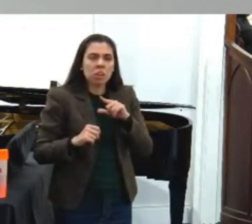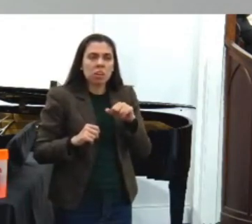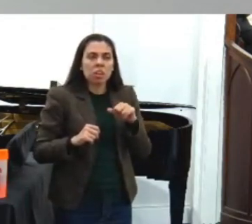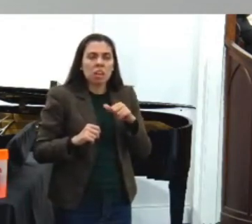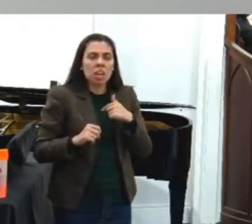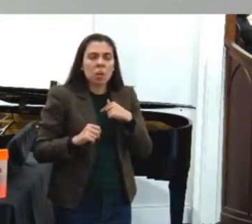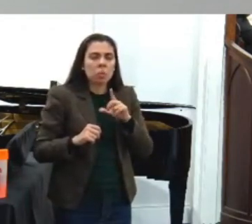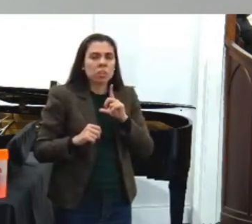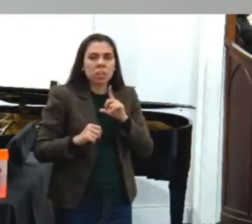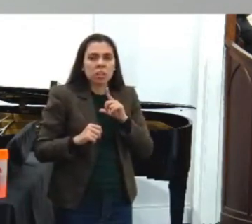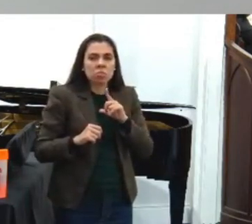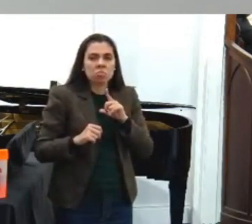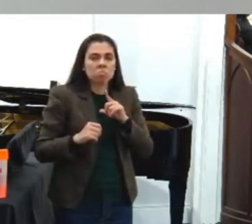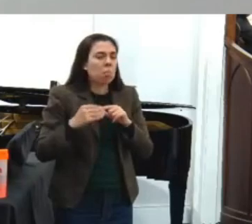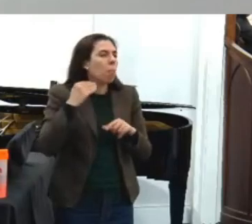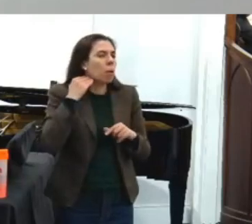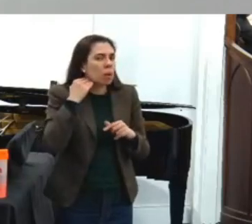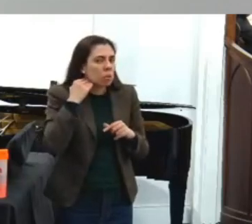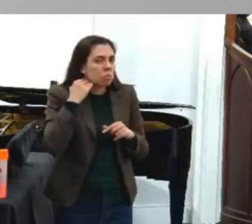autossuficientes.